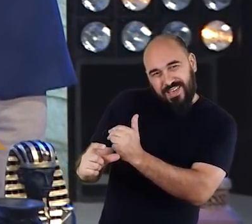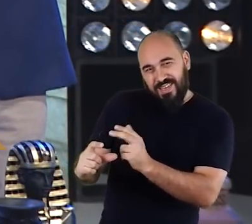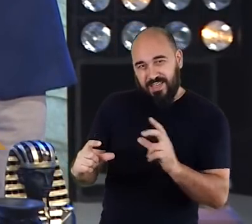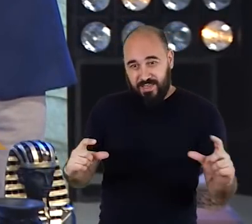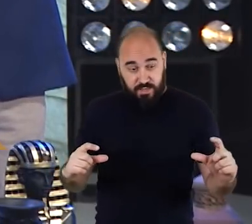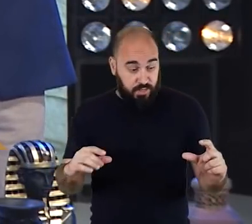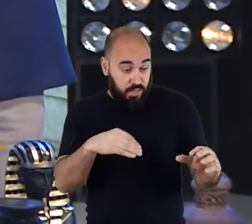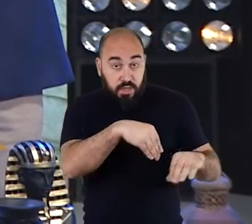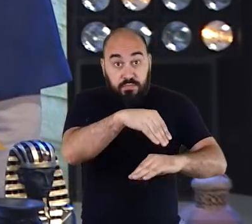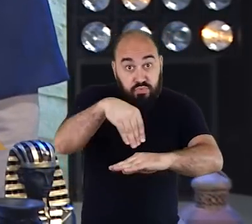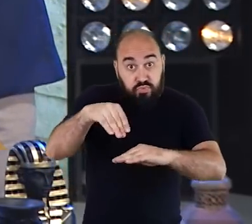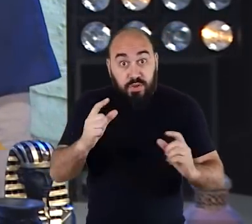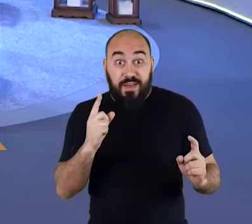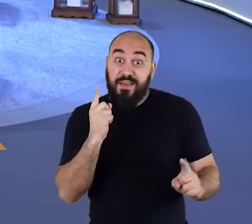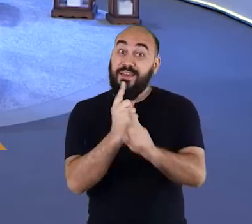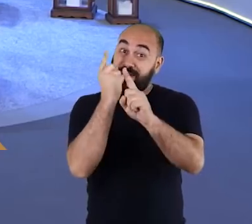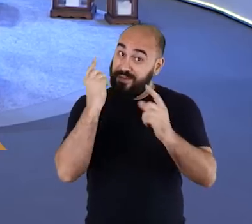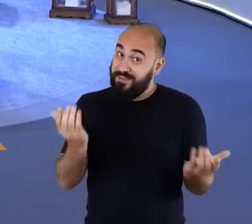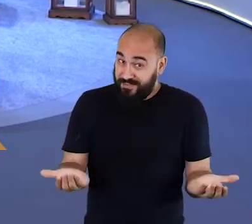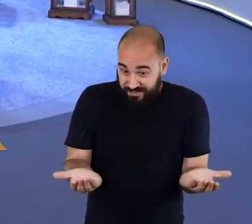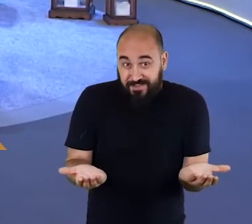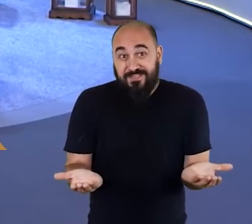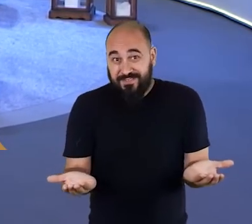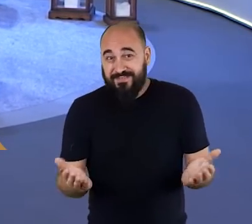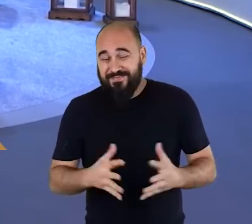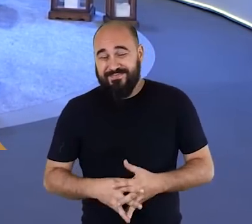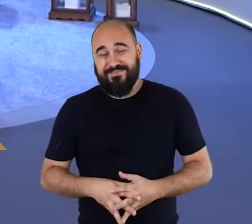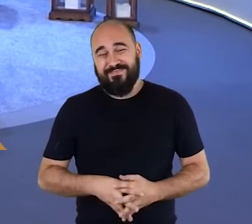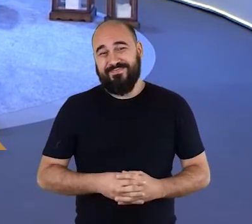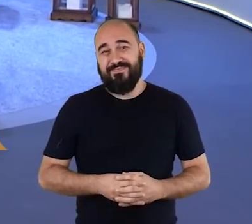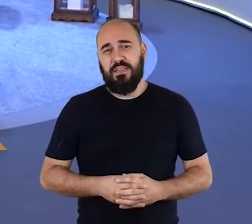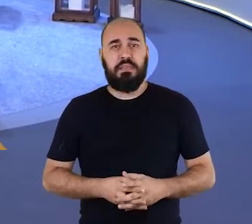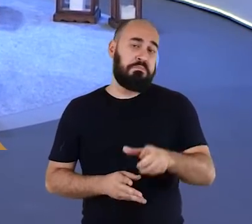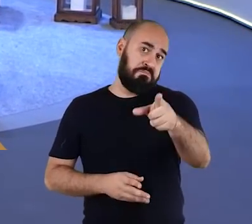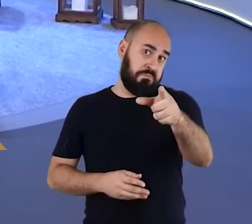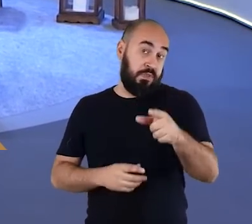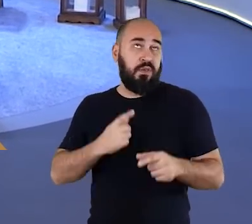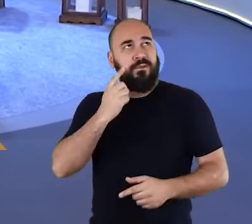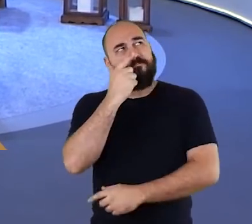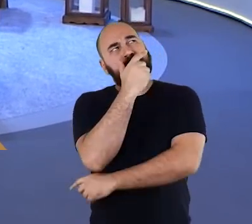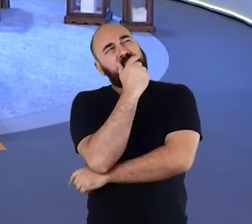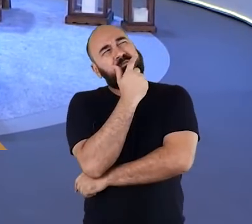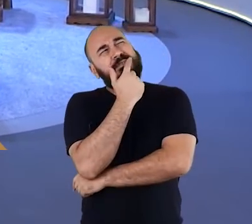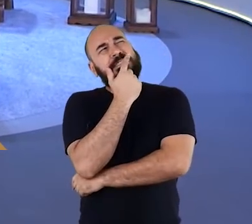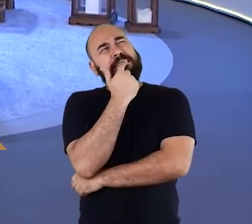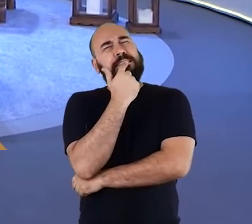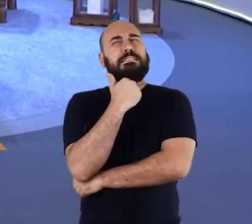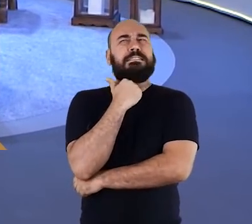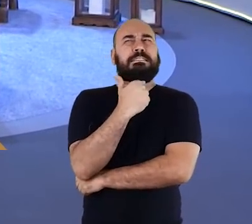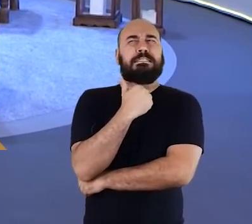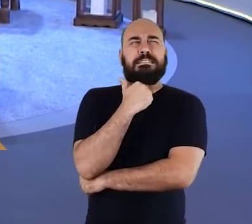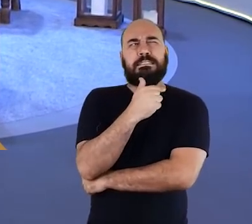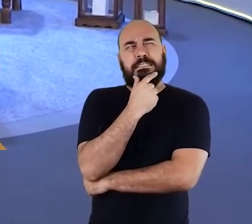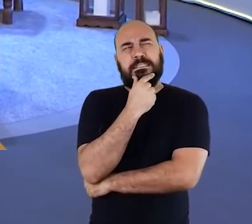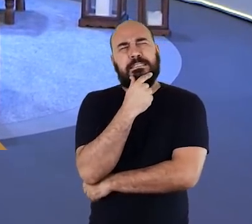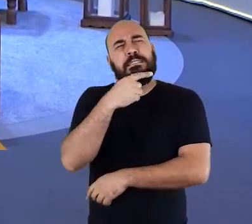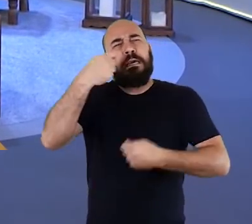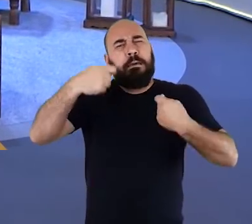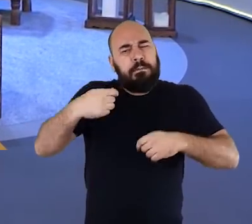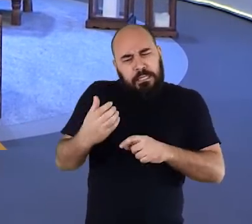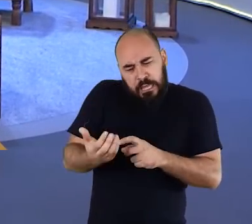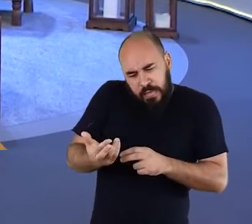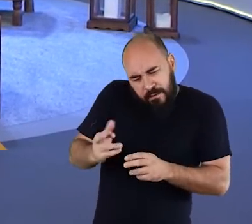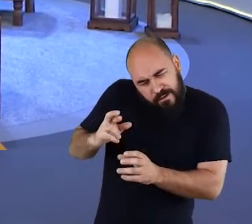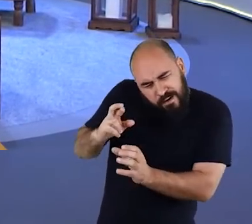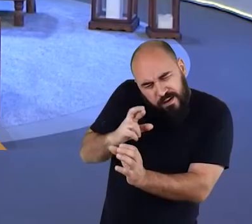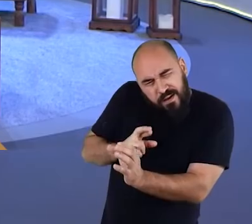Eilat Mazar. E como você deve estar pensando, e pensando com razão, precisa-se de um olho clínico para encontrar